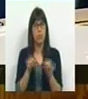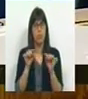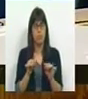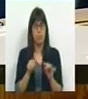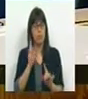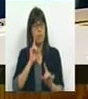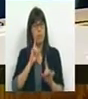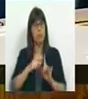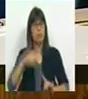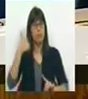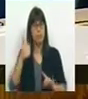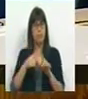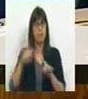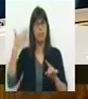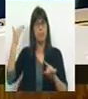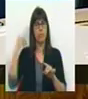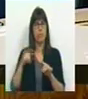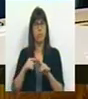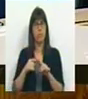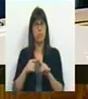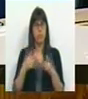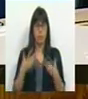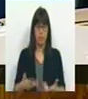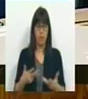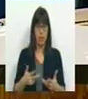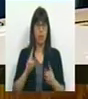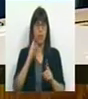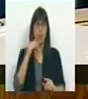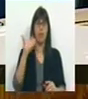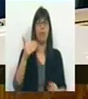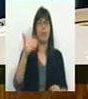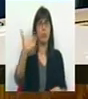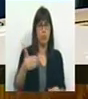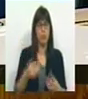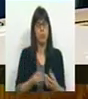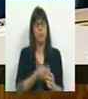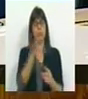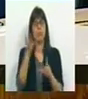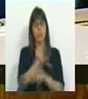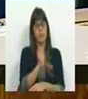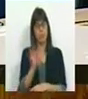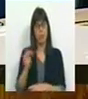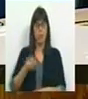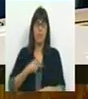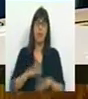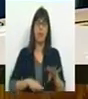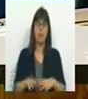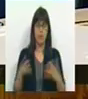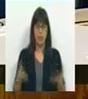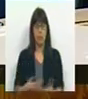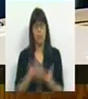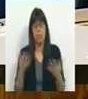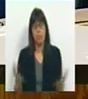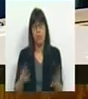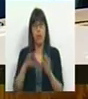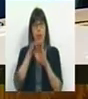eles são determinantes, foram nos passados, são no presente e serão no futuro, muitas vezes das escolhas que temos que fazer. E,